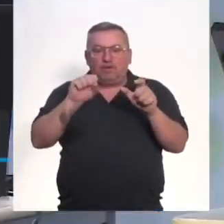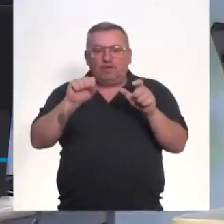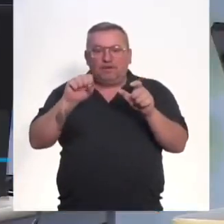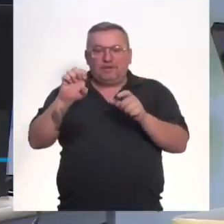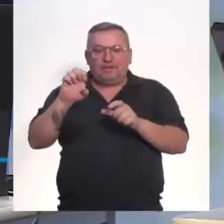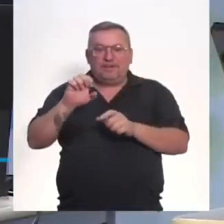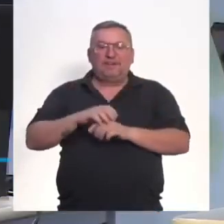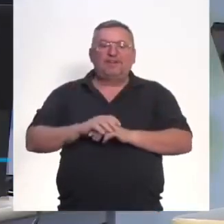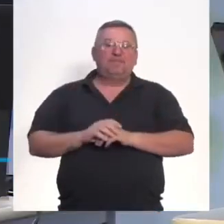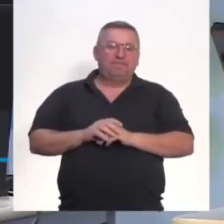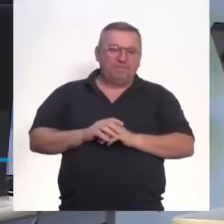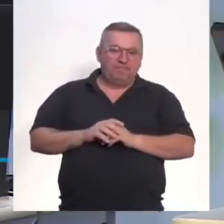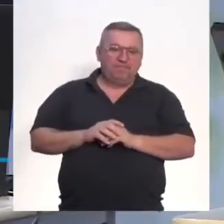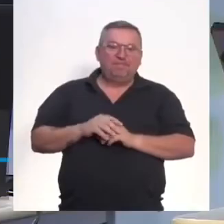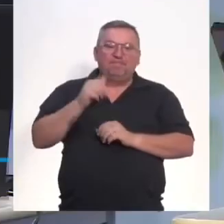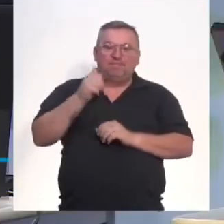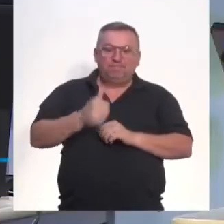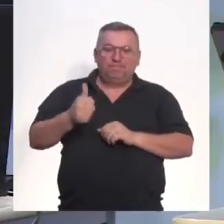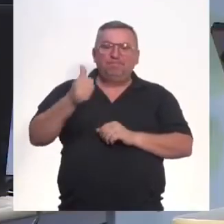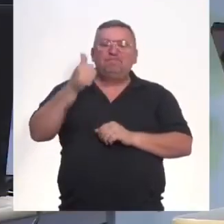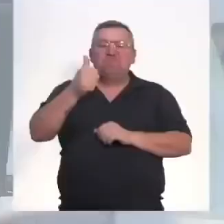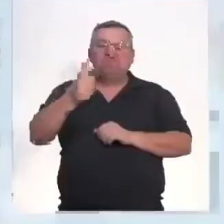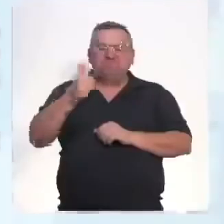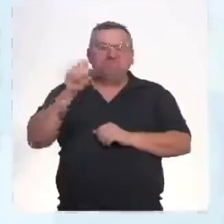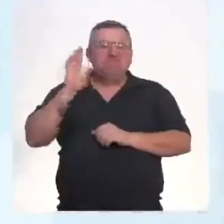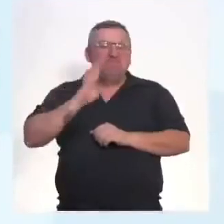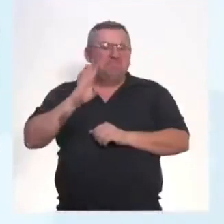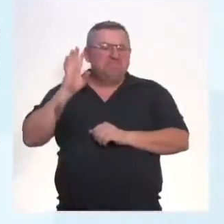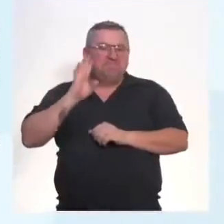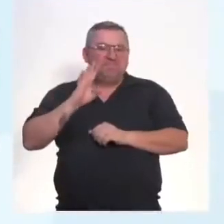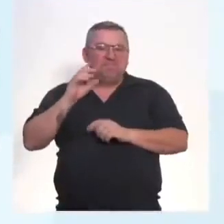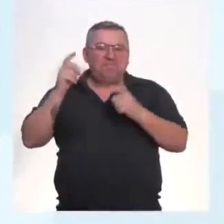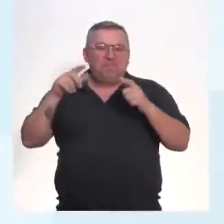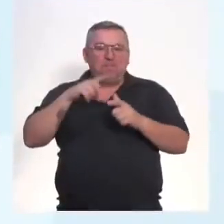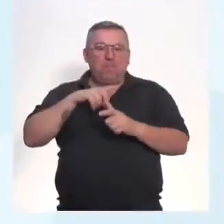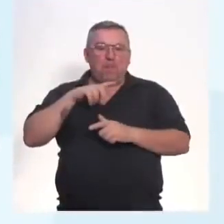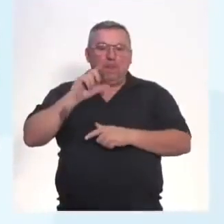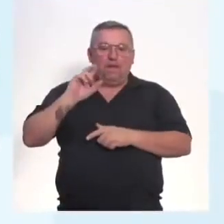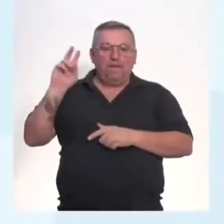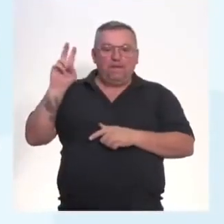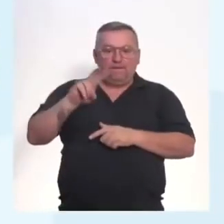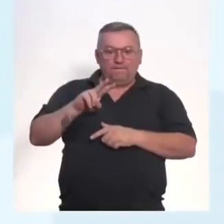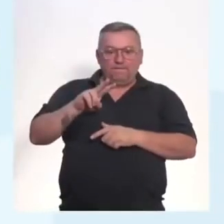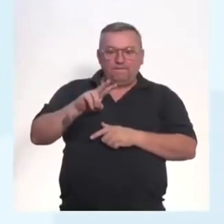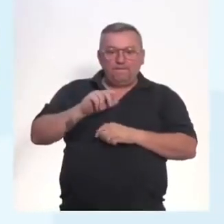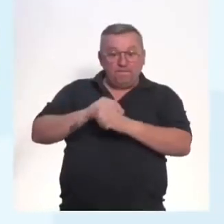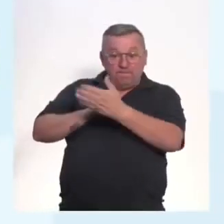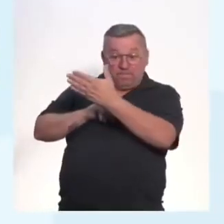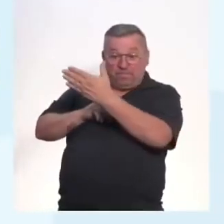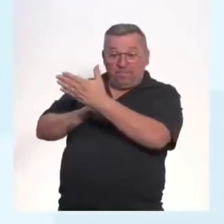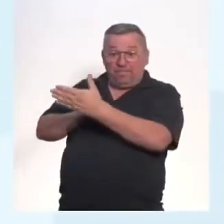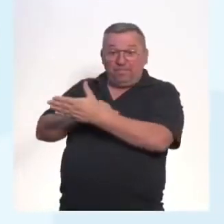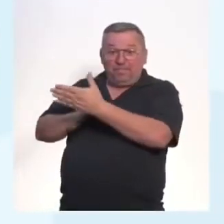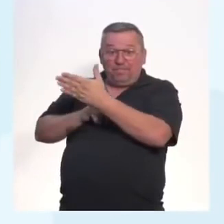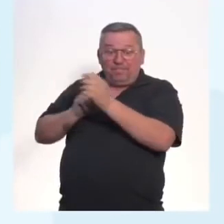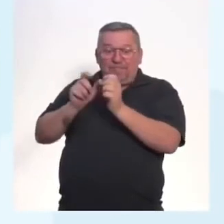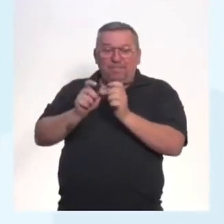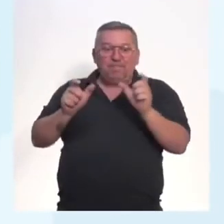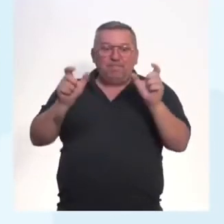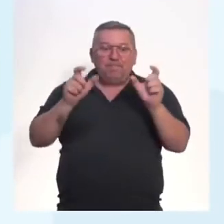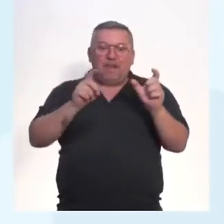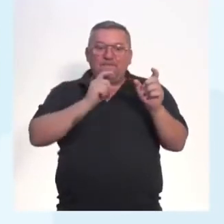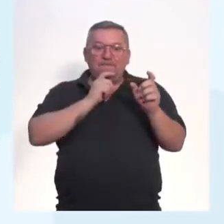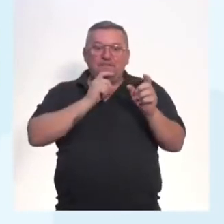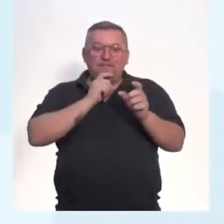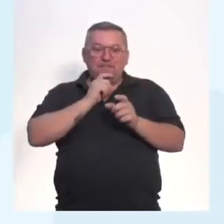Isso. Muito bem, amores. Então, onde é que a gente tem lá? Nós temos a primeira parte, tá em verde,